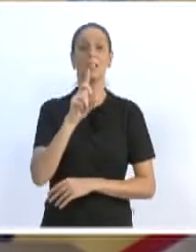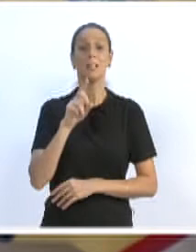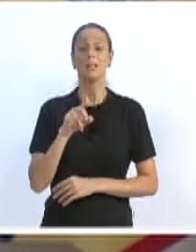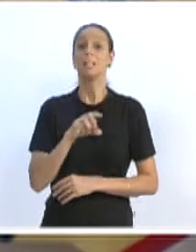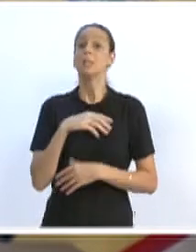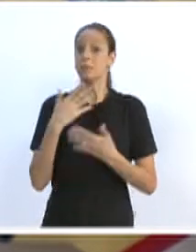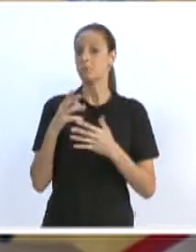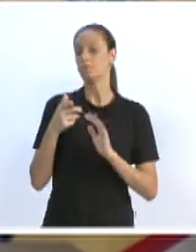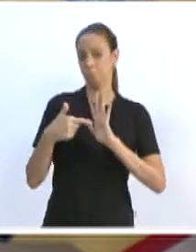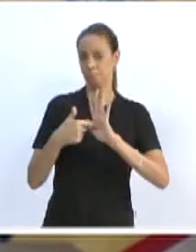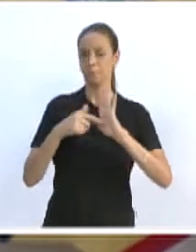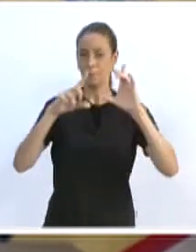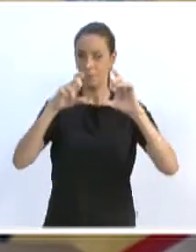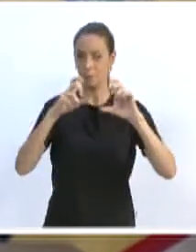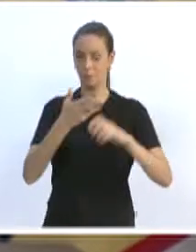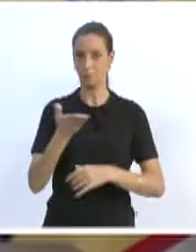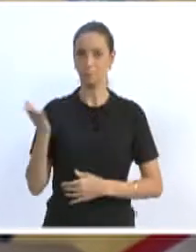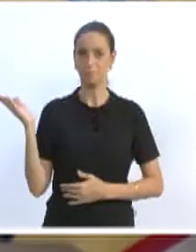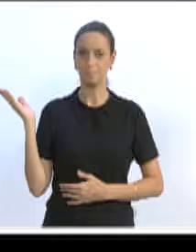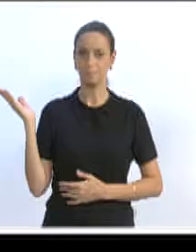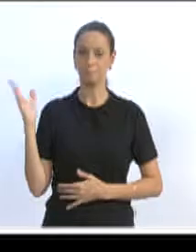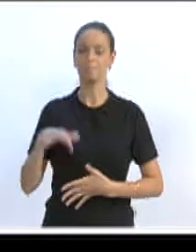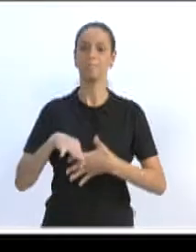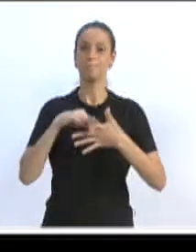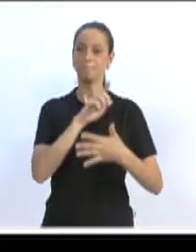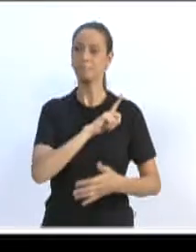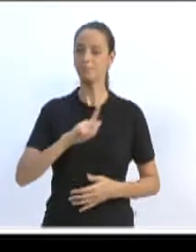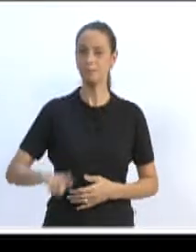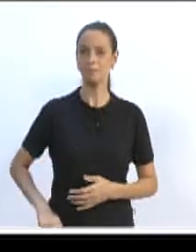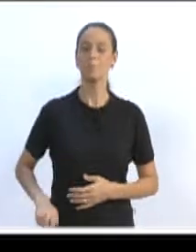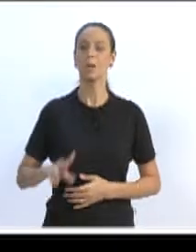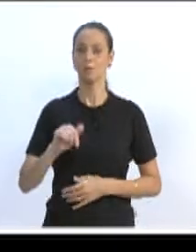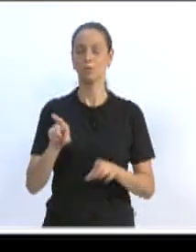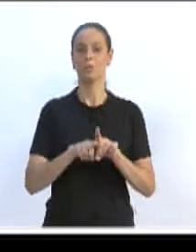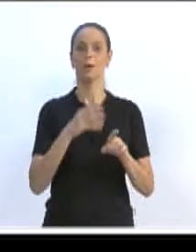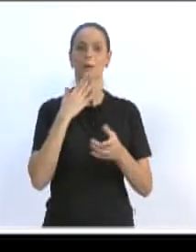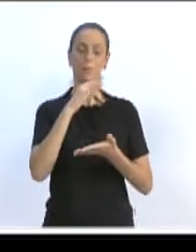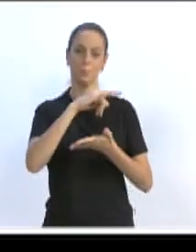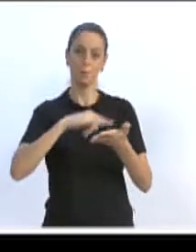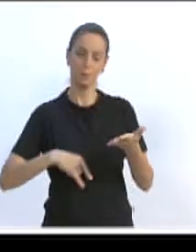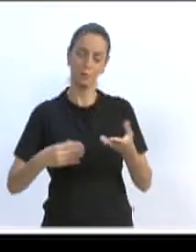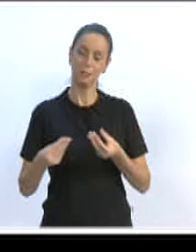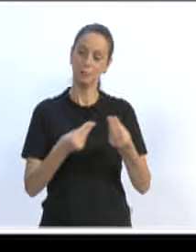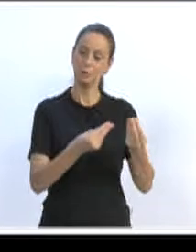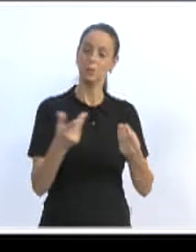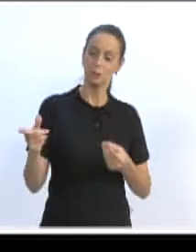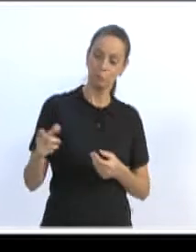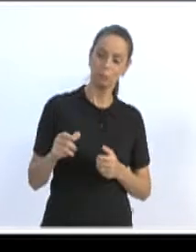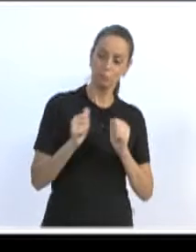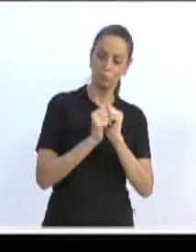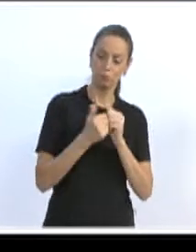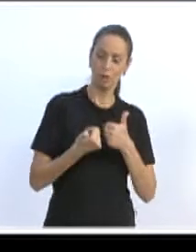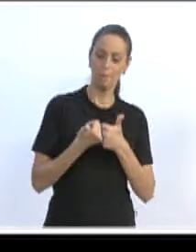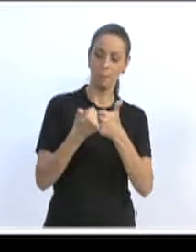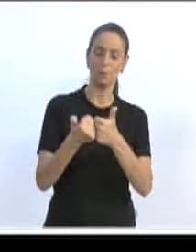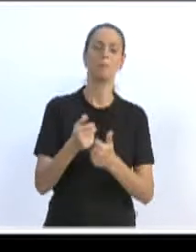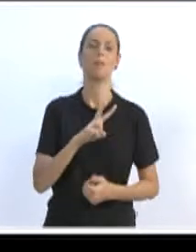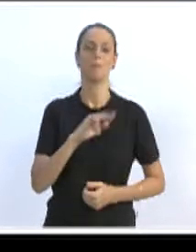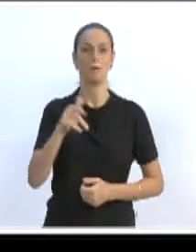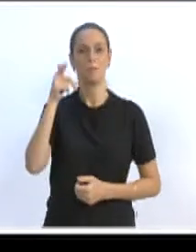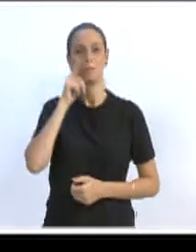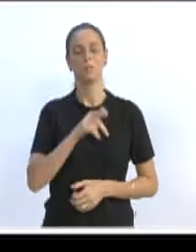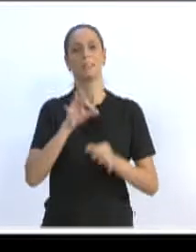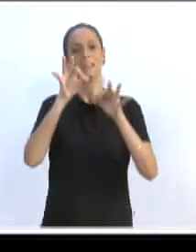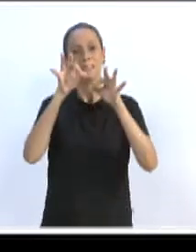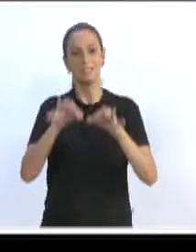atenção até líder do governo eu vou encaminhar um requerimento e com o apoio de vossa excelência tem certeza que nós vamos poder resolver